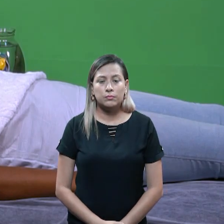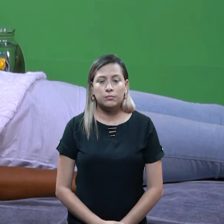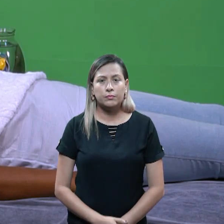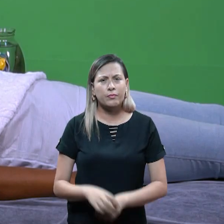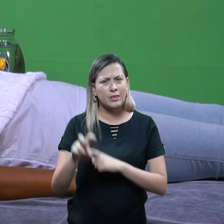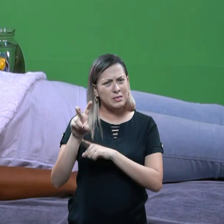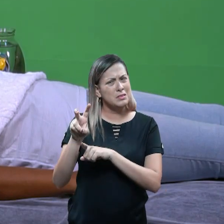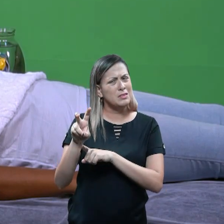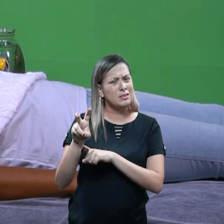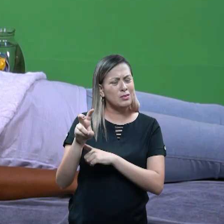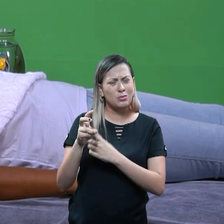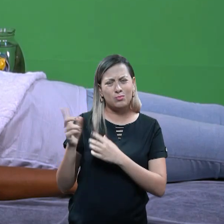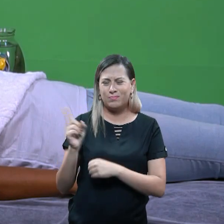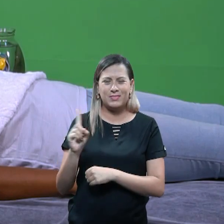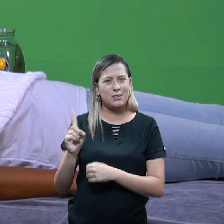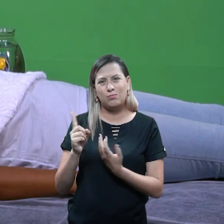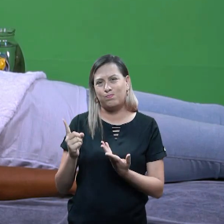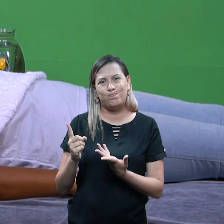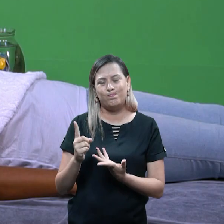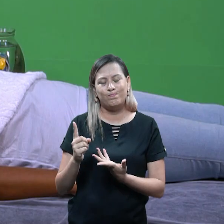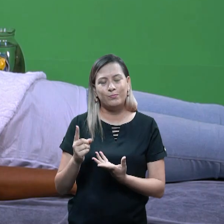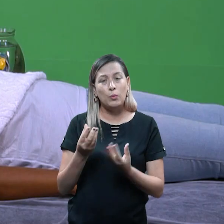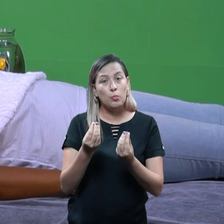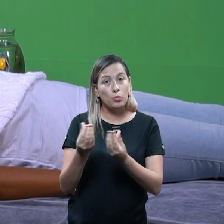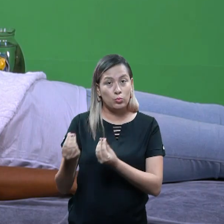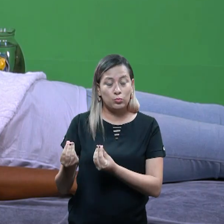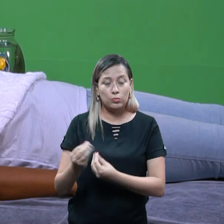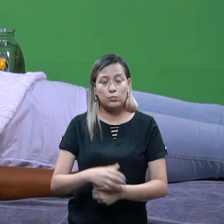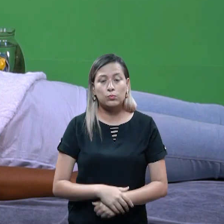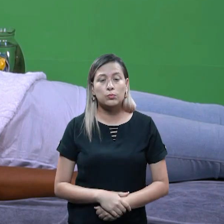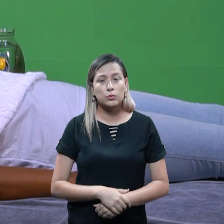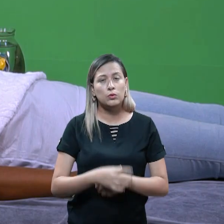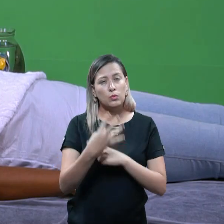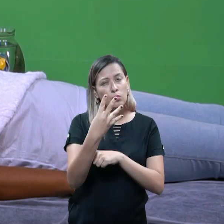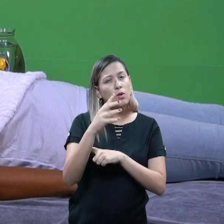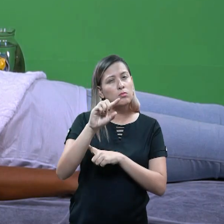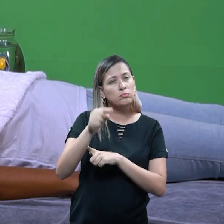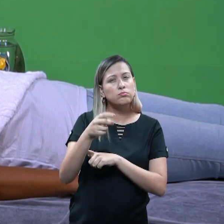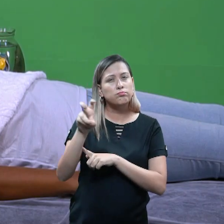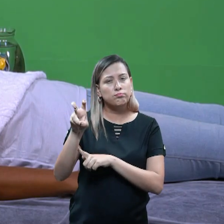5 é muito para ela, então 4,5.